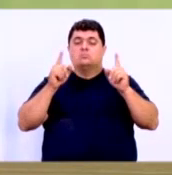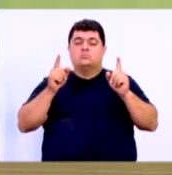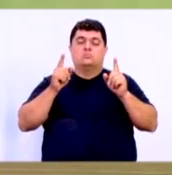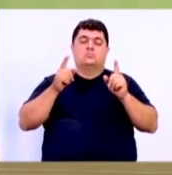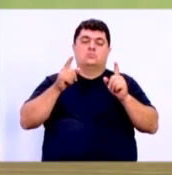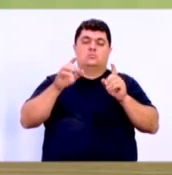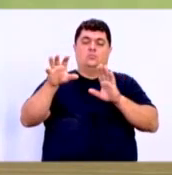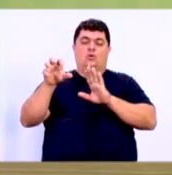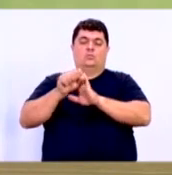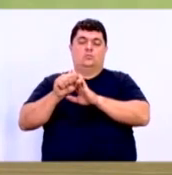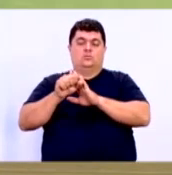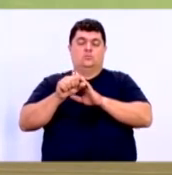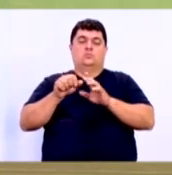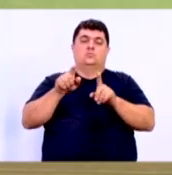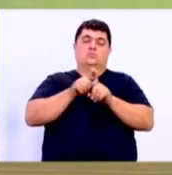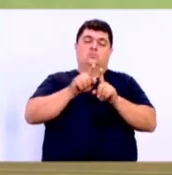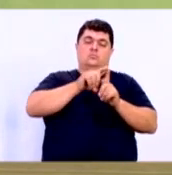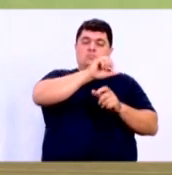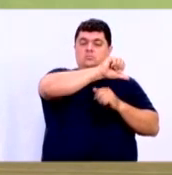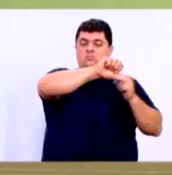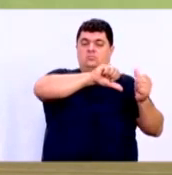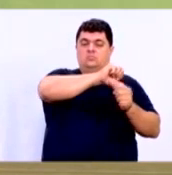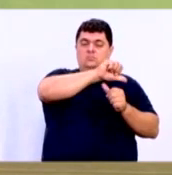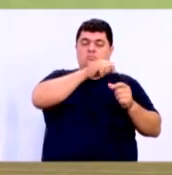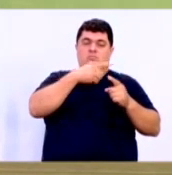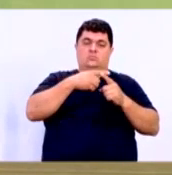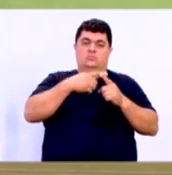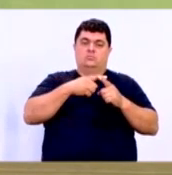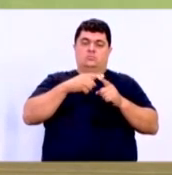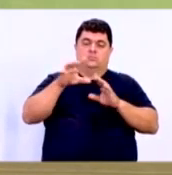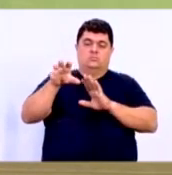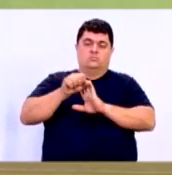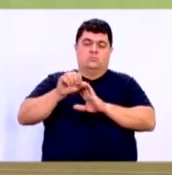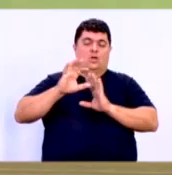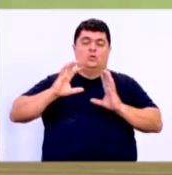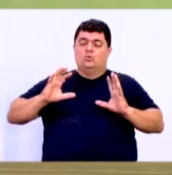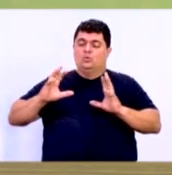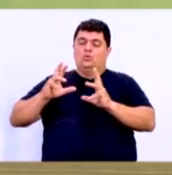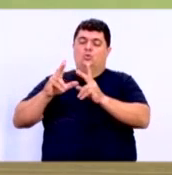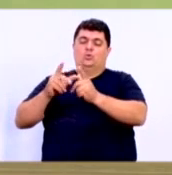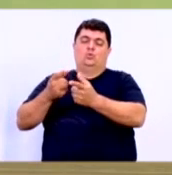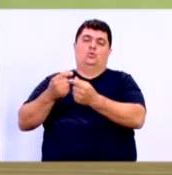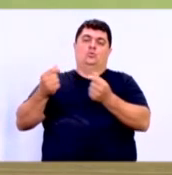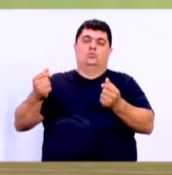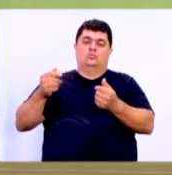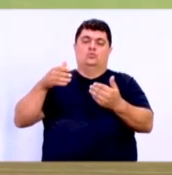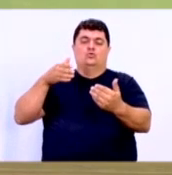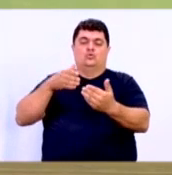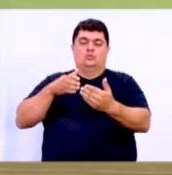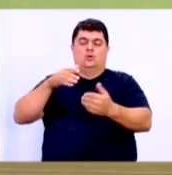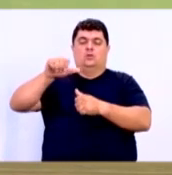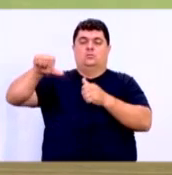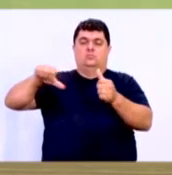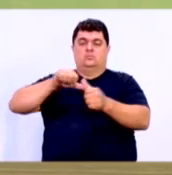por absorção, lá no custo da mercadoria, do custo do produto vendido, são todos os custos de produção, direto